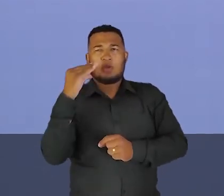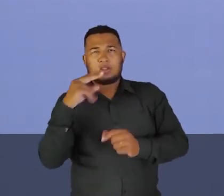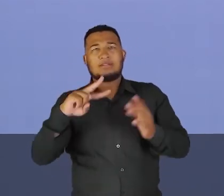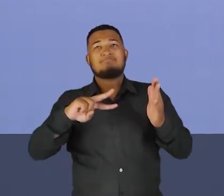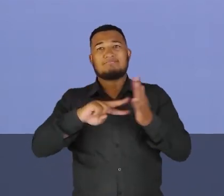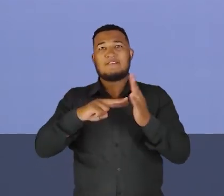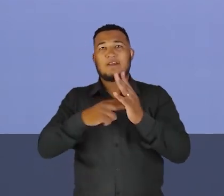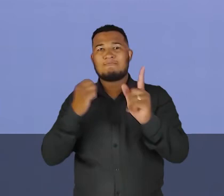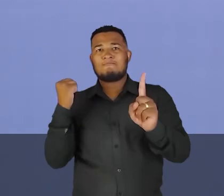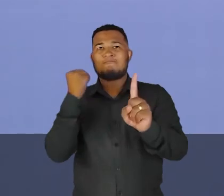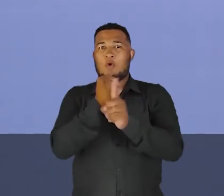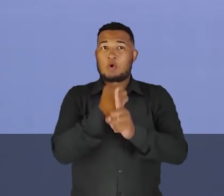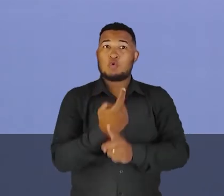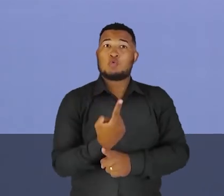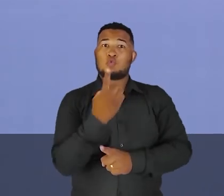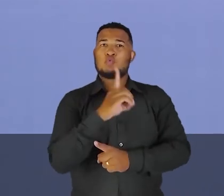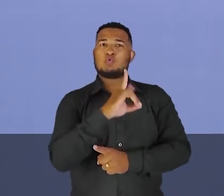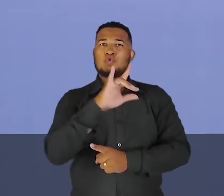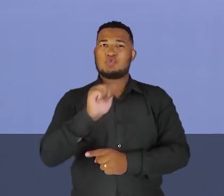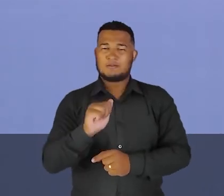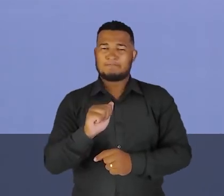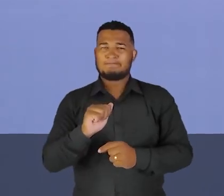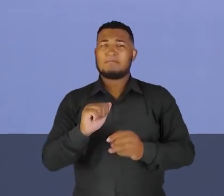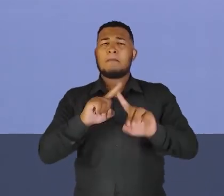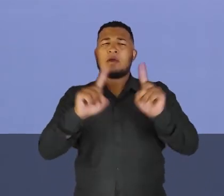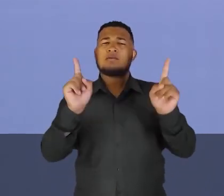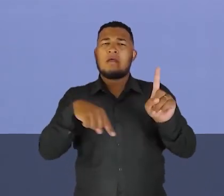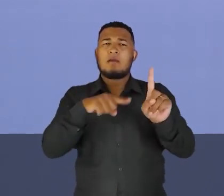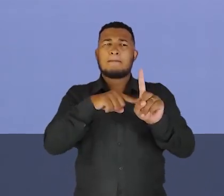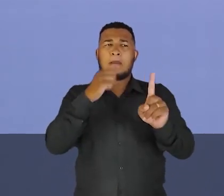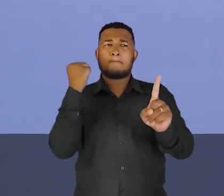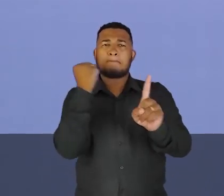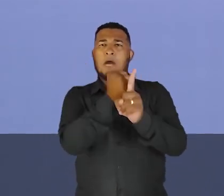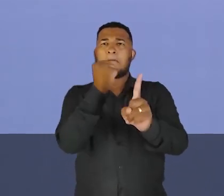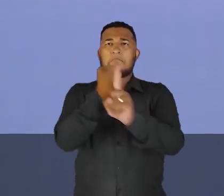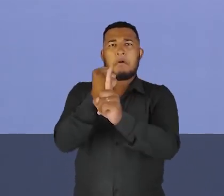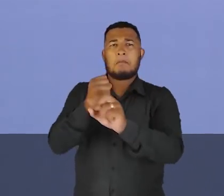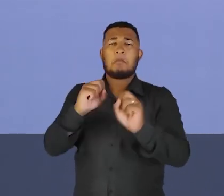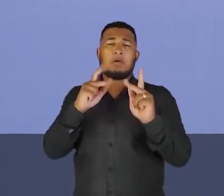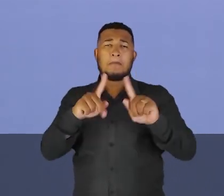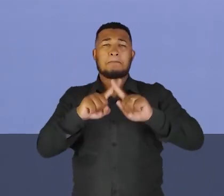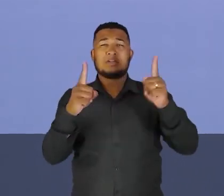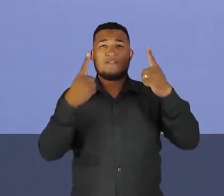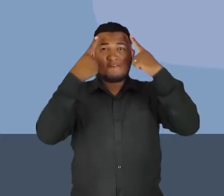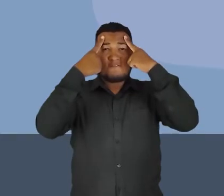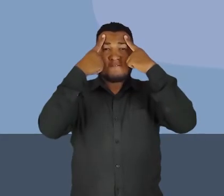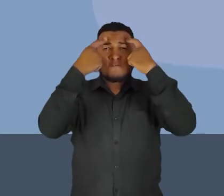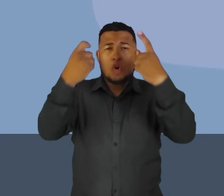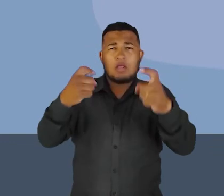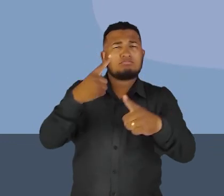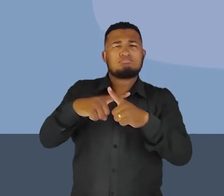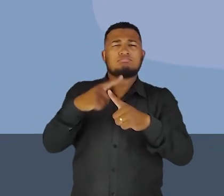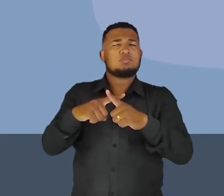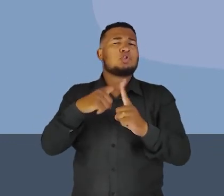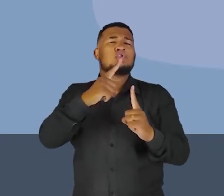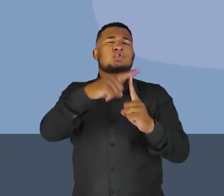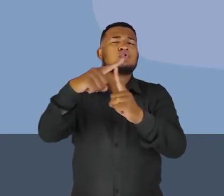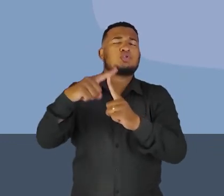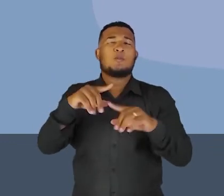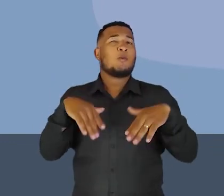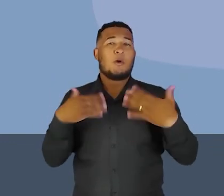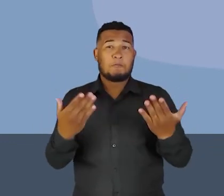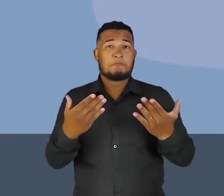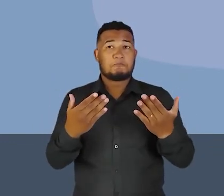homicídio. Mas a gente está falando de homicídio, né? Mas olha só, quais são os tipos de violência que existem? Olha para a telinha. A gente tem a